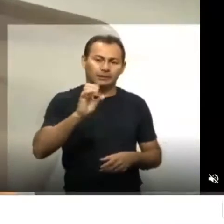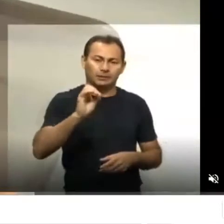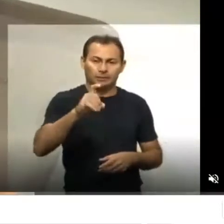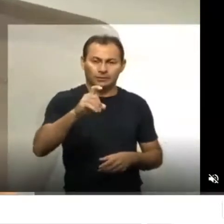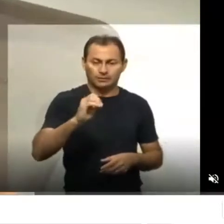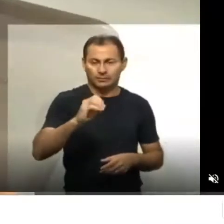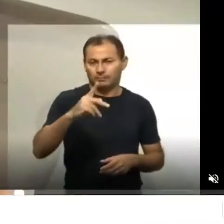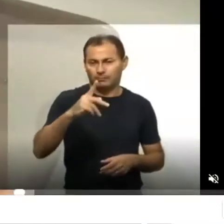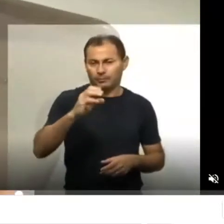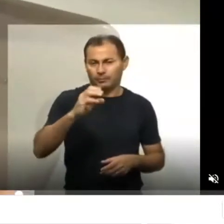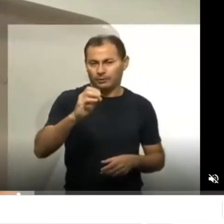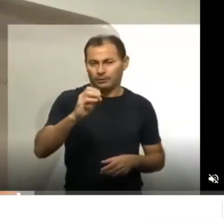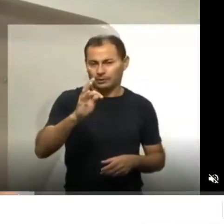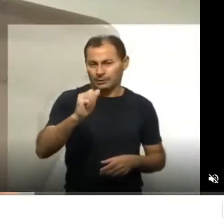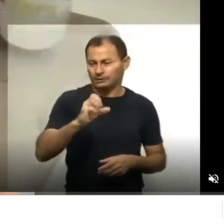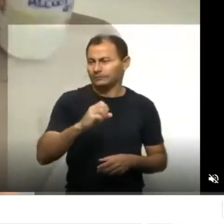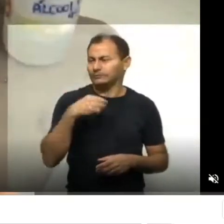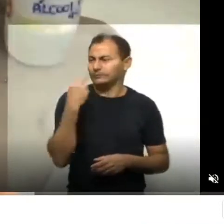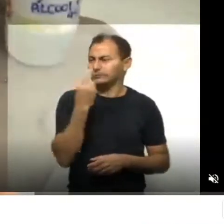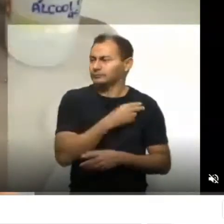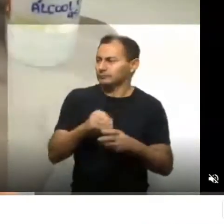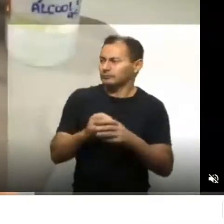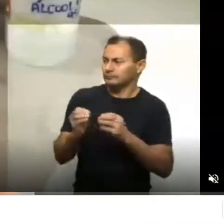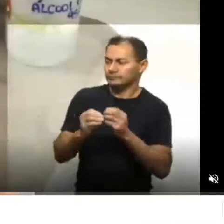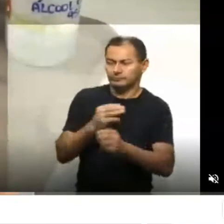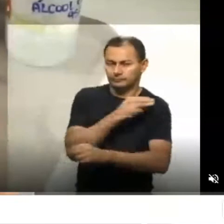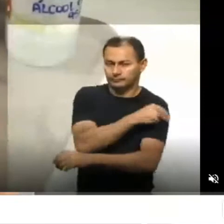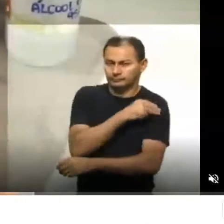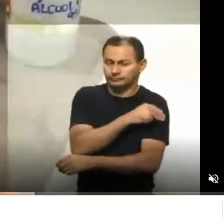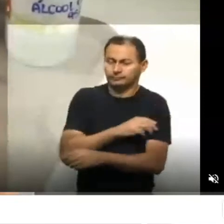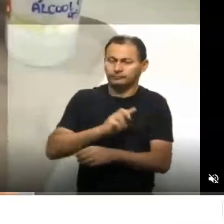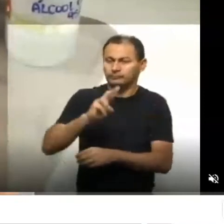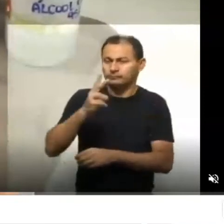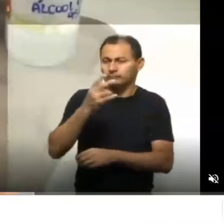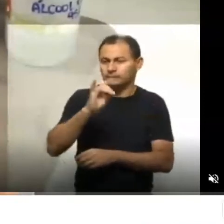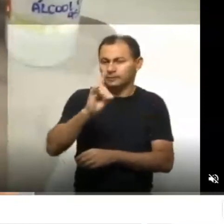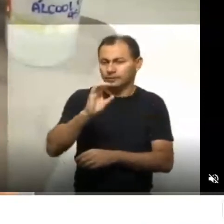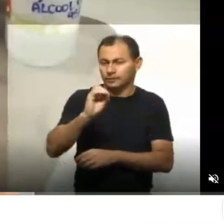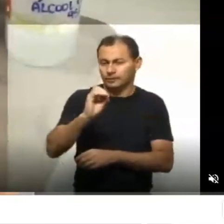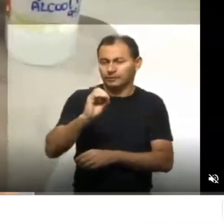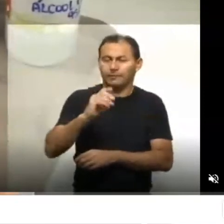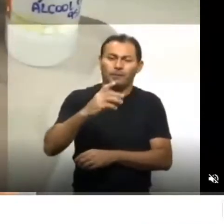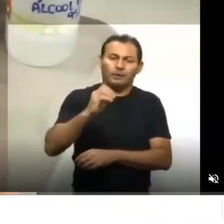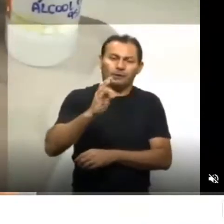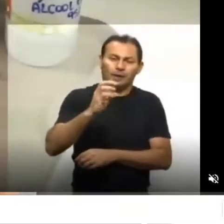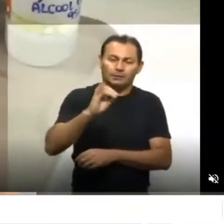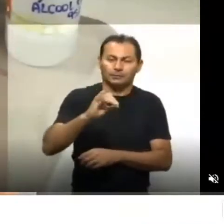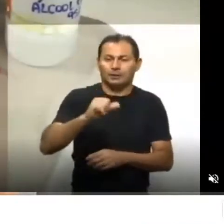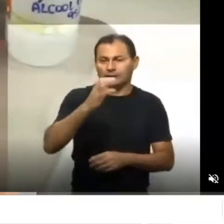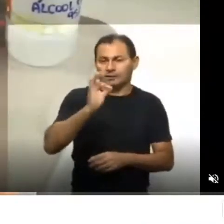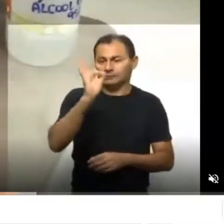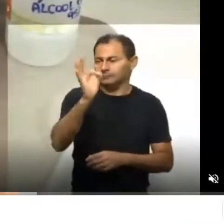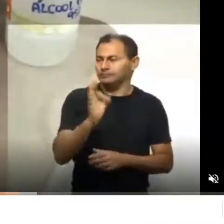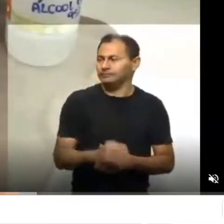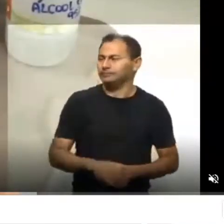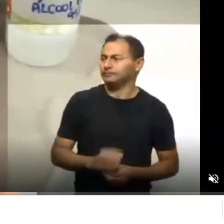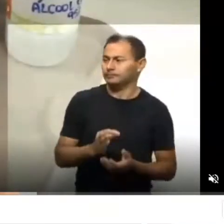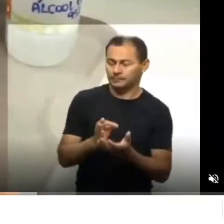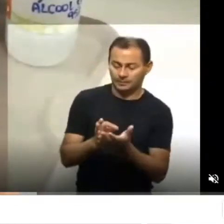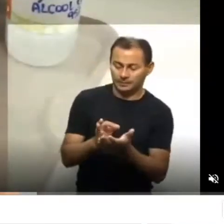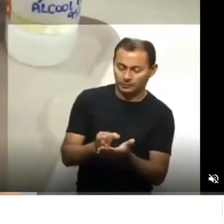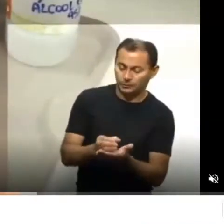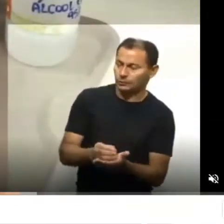álcool etílico, né? Fiz minha solução de hidróxido de potássio. E agora vou pegar o óleo